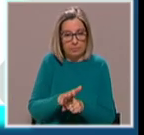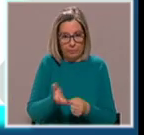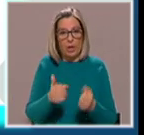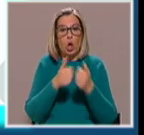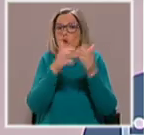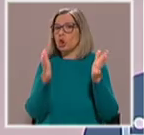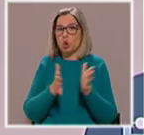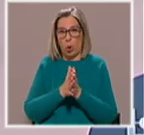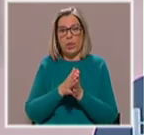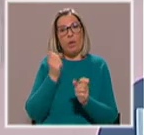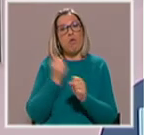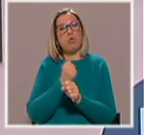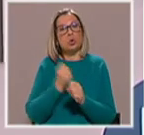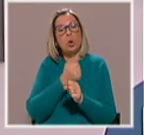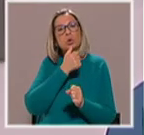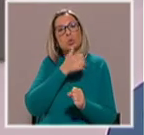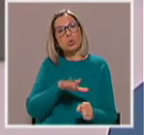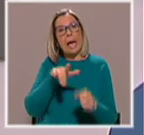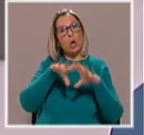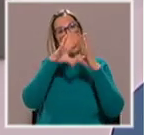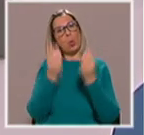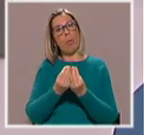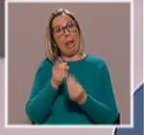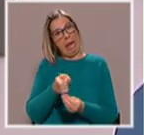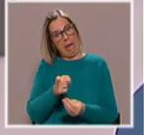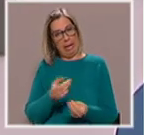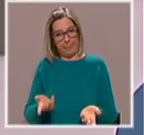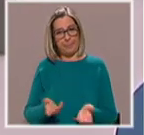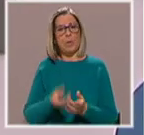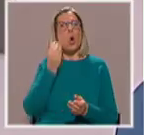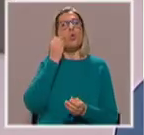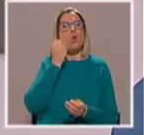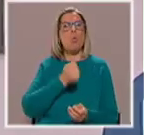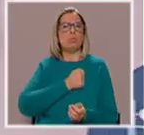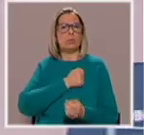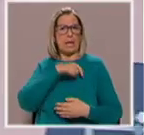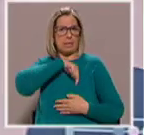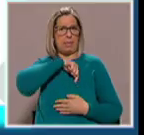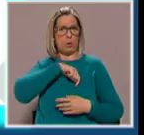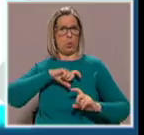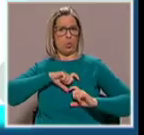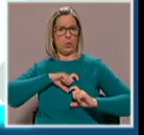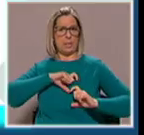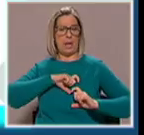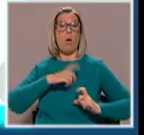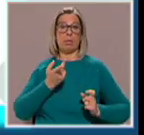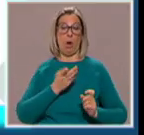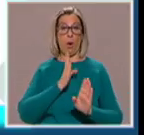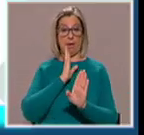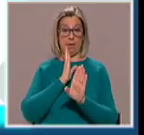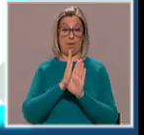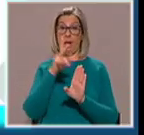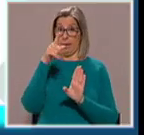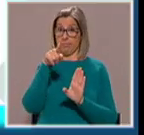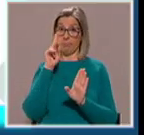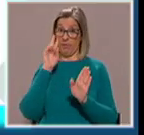todas as funções, então, do sangue no global, digamos assim. Como circula o sangue no coração? Ora, na metade direita do coração, não se esqueçam que estão a